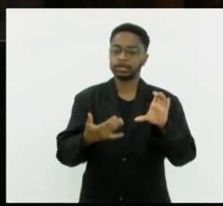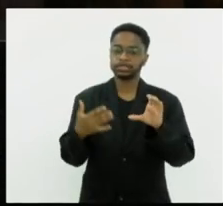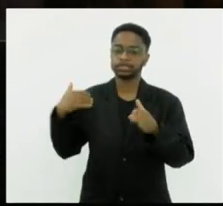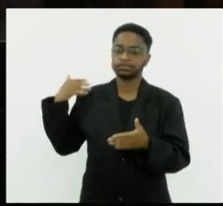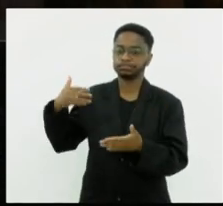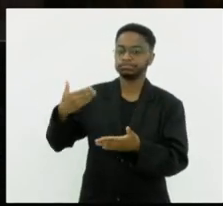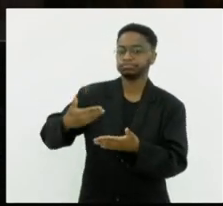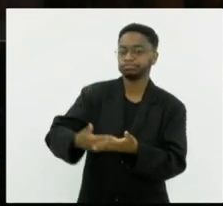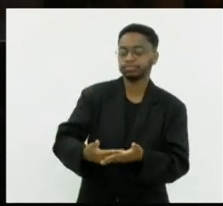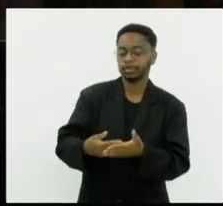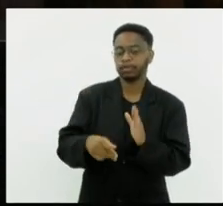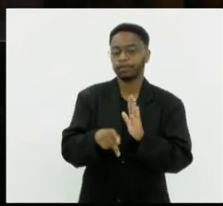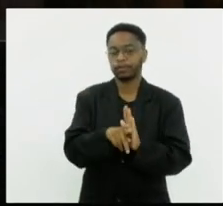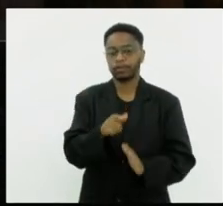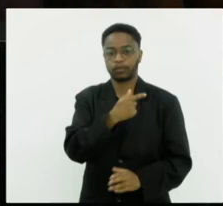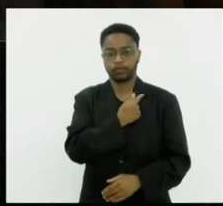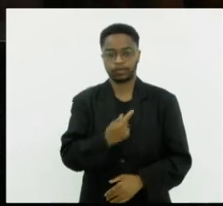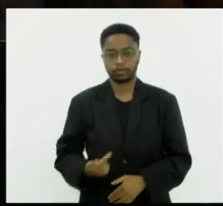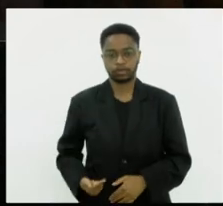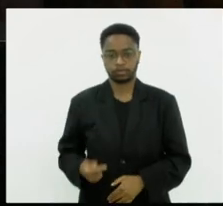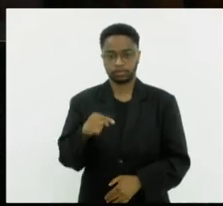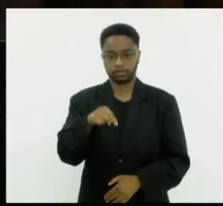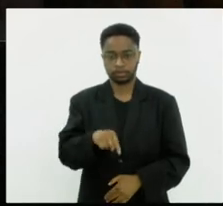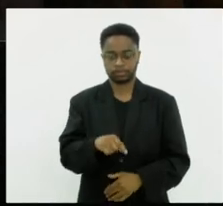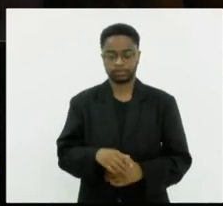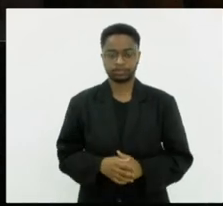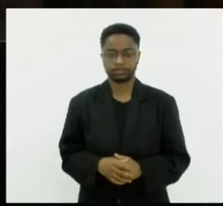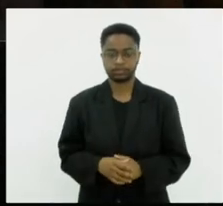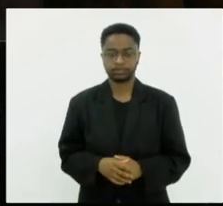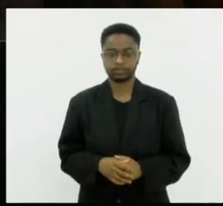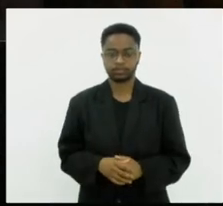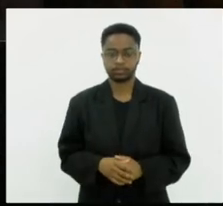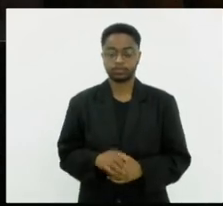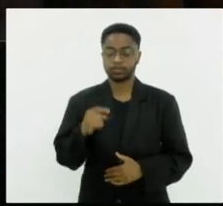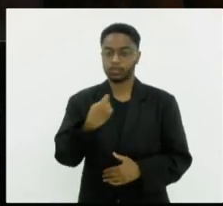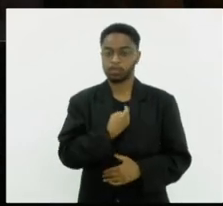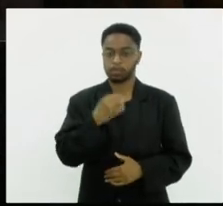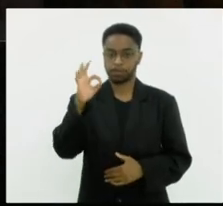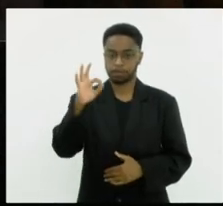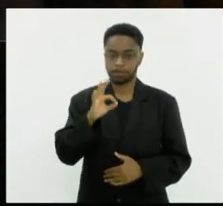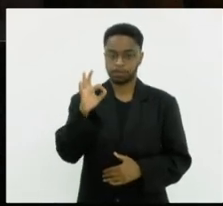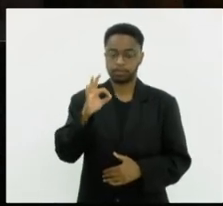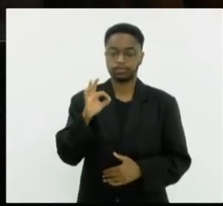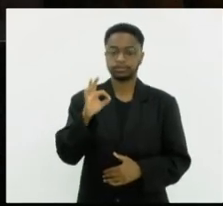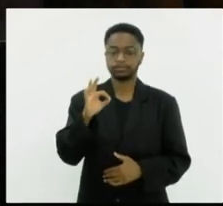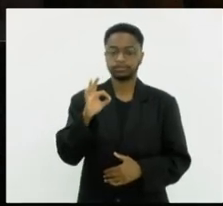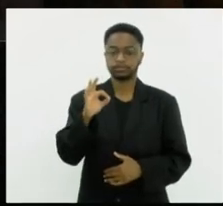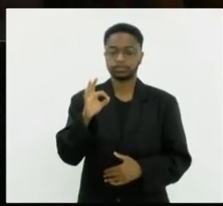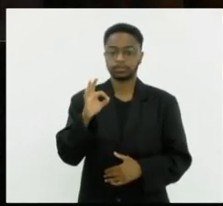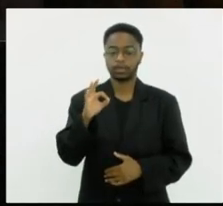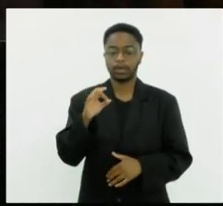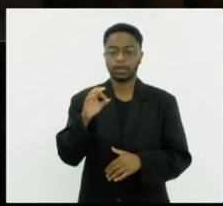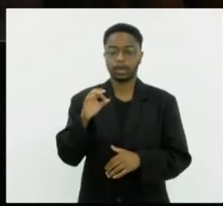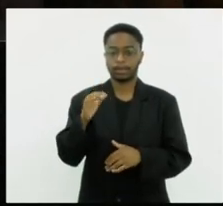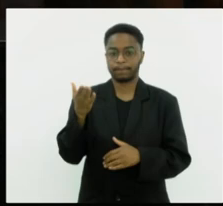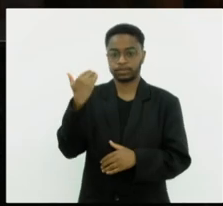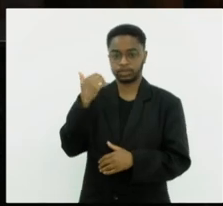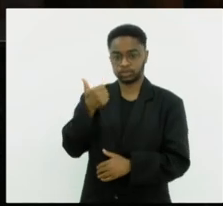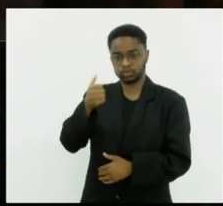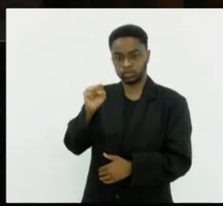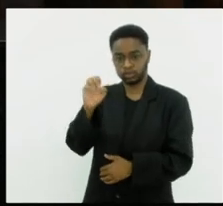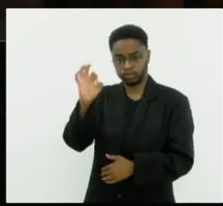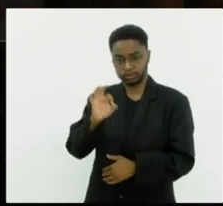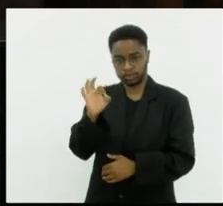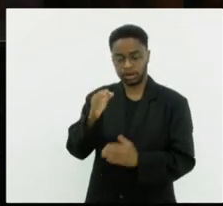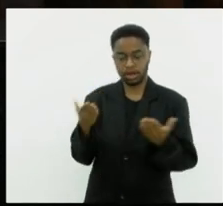do governador do estado junto a essa casa. Nossa alíquota passou de 18% para 20%,